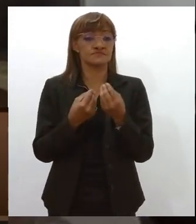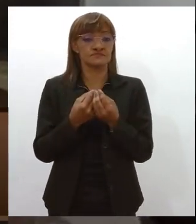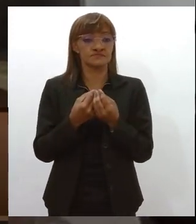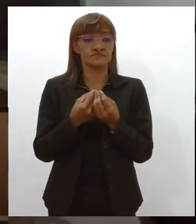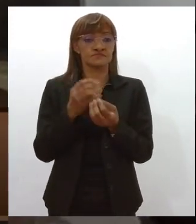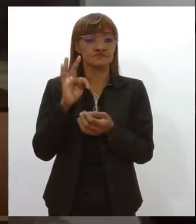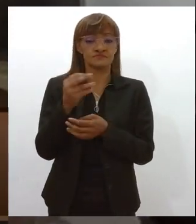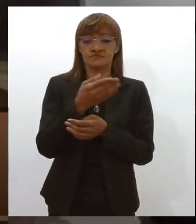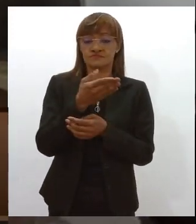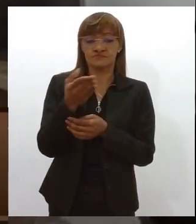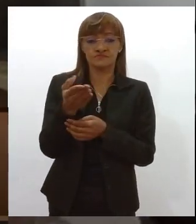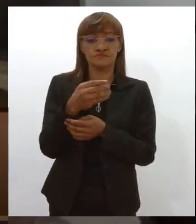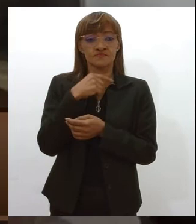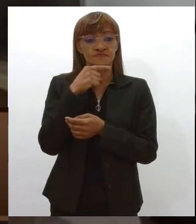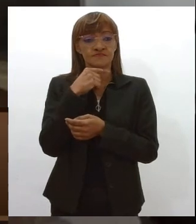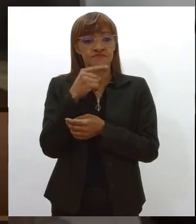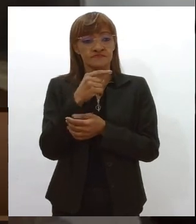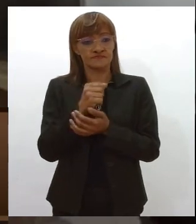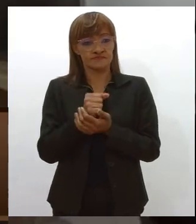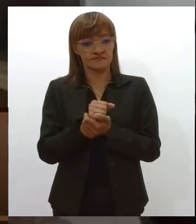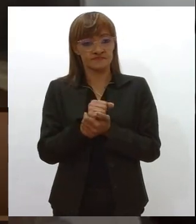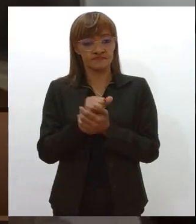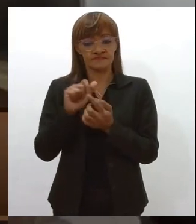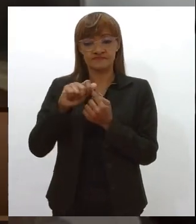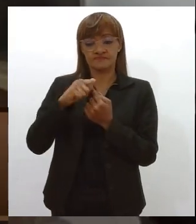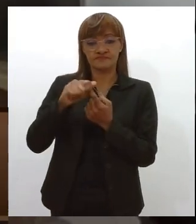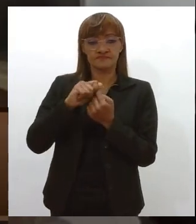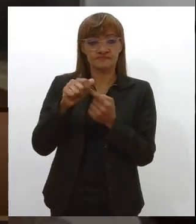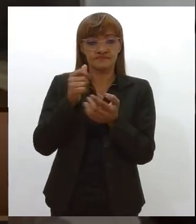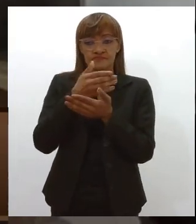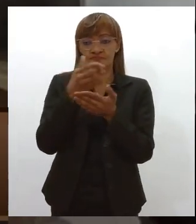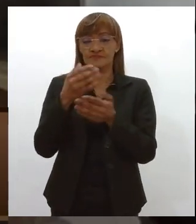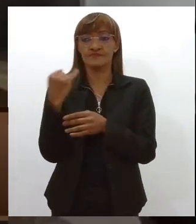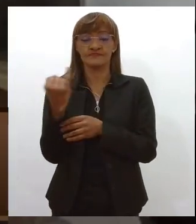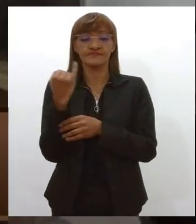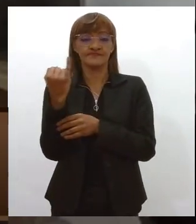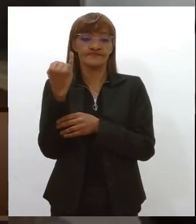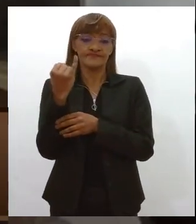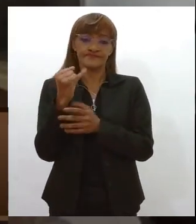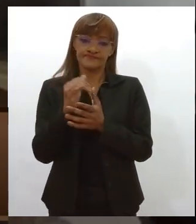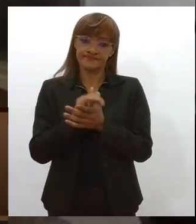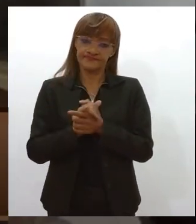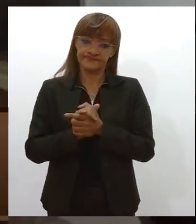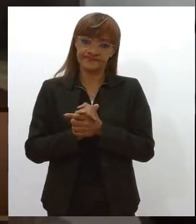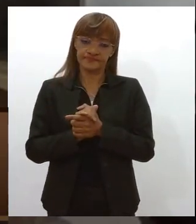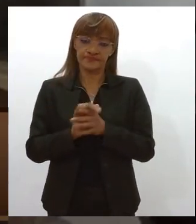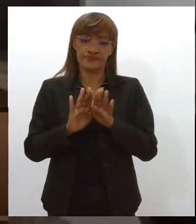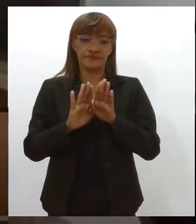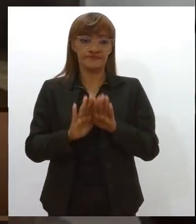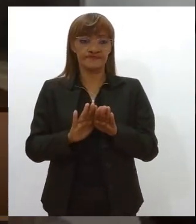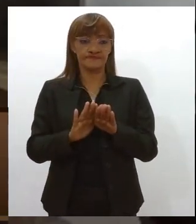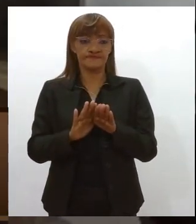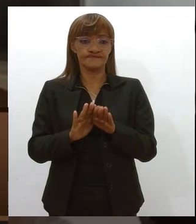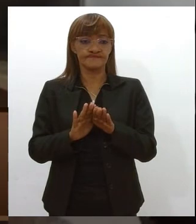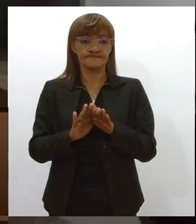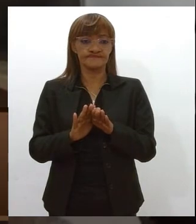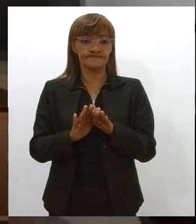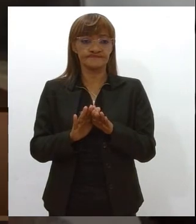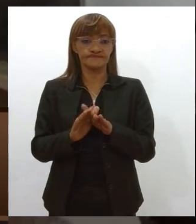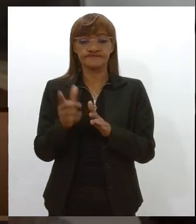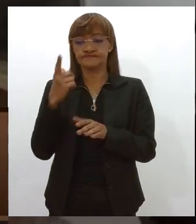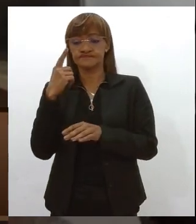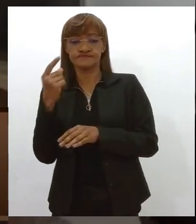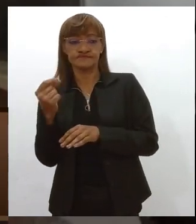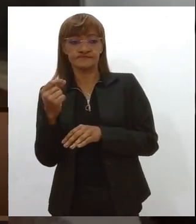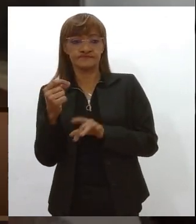conseguindo acompanhar as terapias dele, que são tão importantes para o desenvolvimento. Mas é o que eu digo, mamãe saiu, e mamãe saiu para